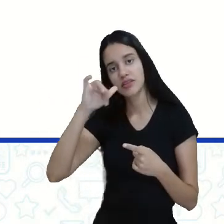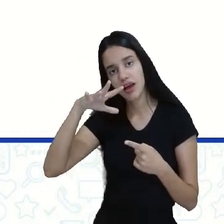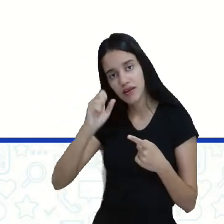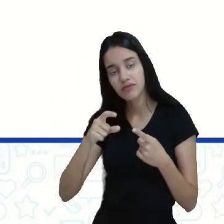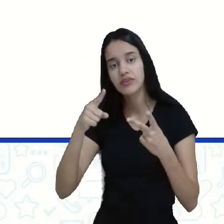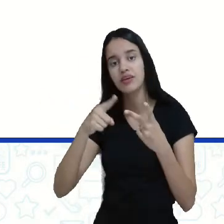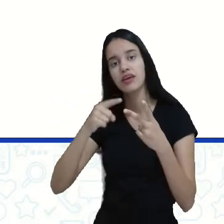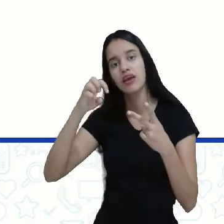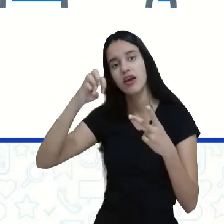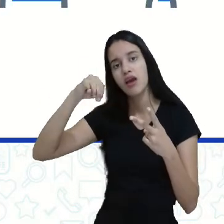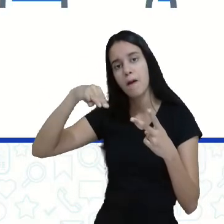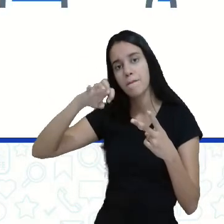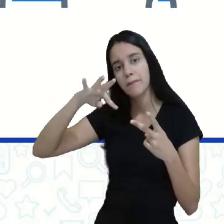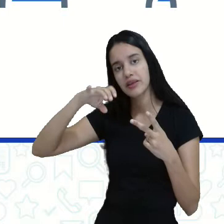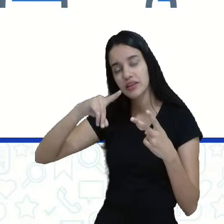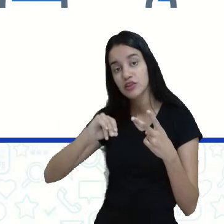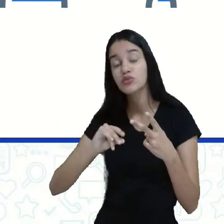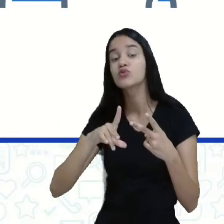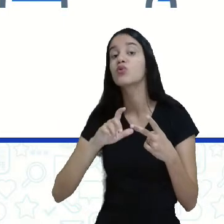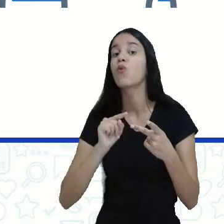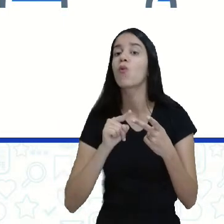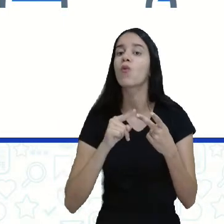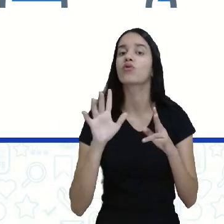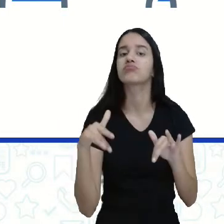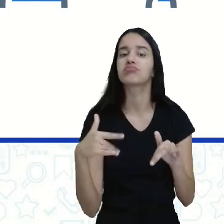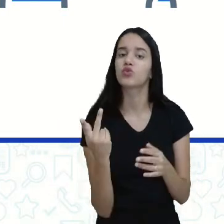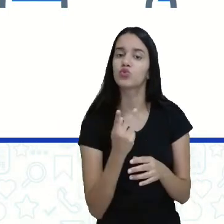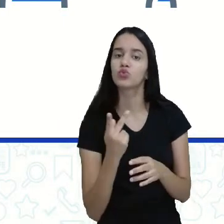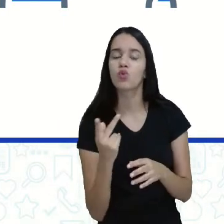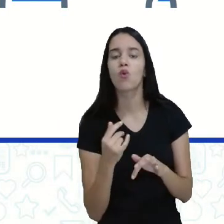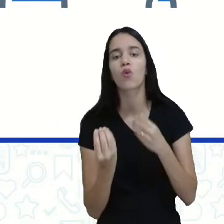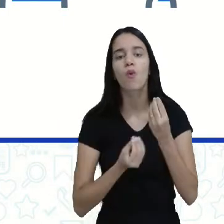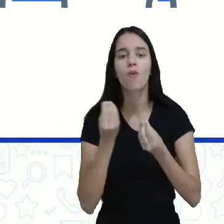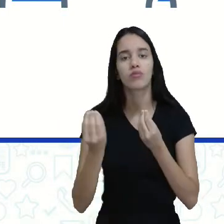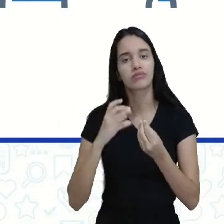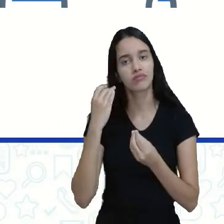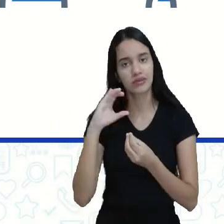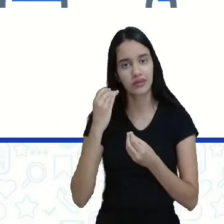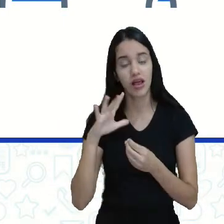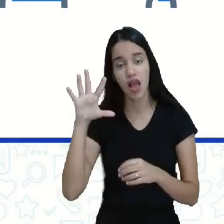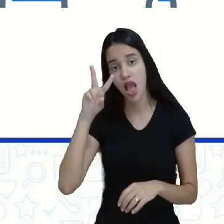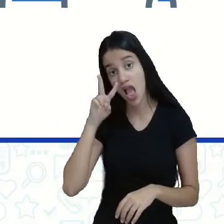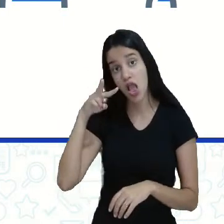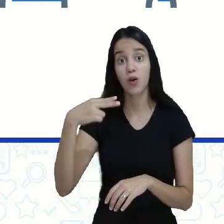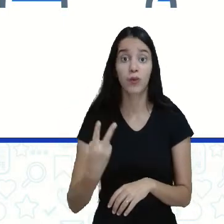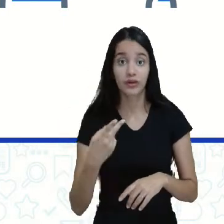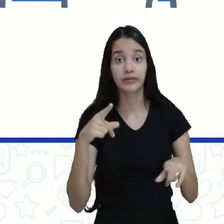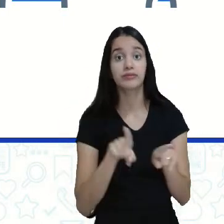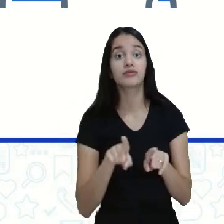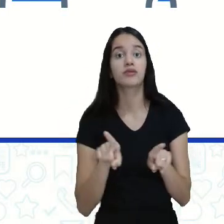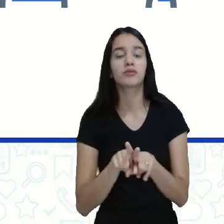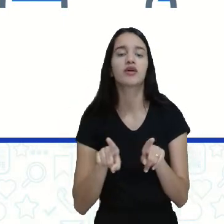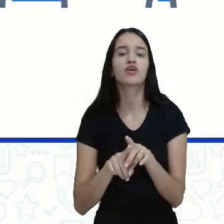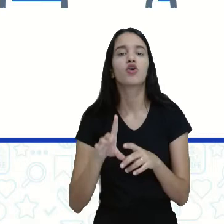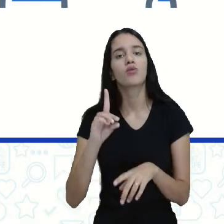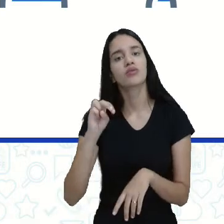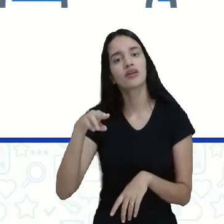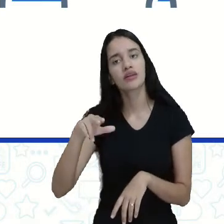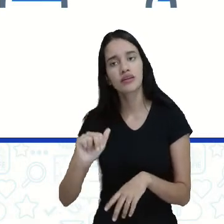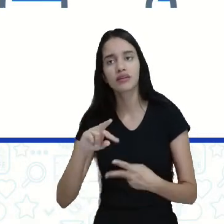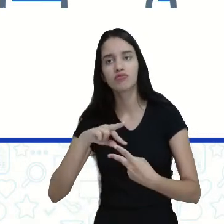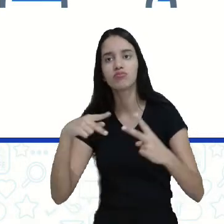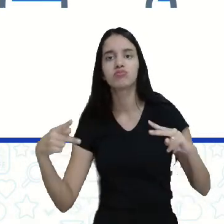genética foi reconhecida como ciência, né, depois de um tempo, tá certo? Então, o reconhecimento do DNA, essa base